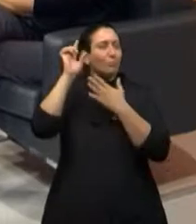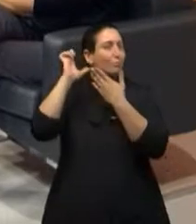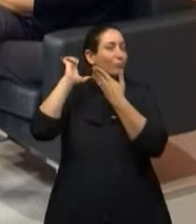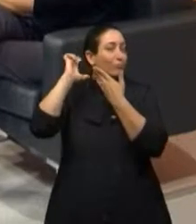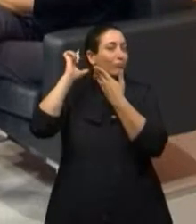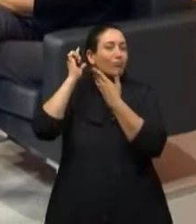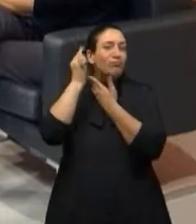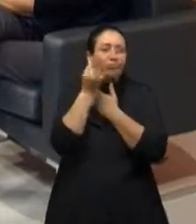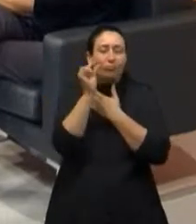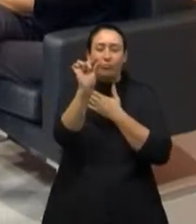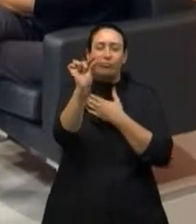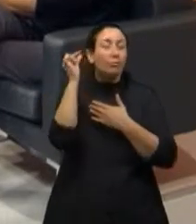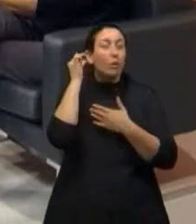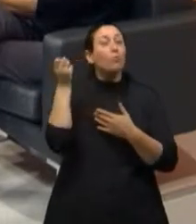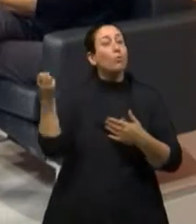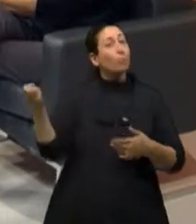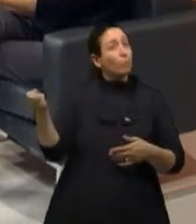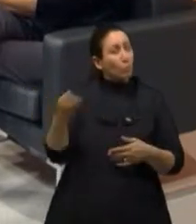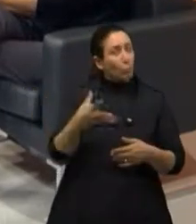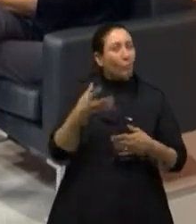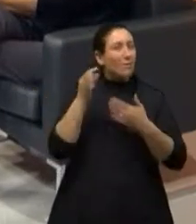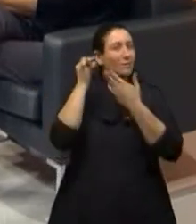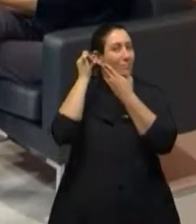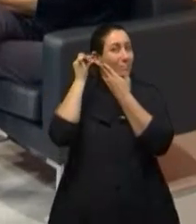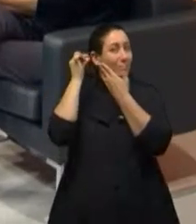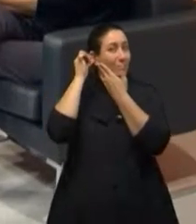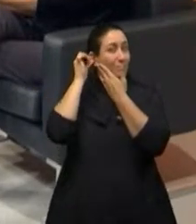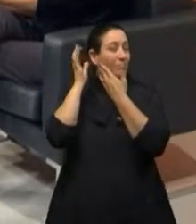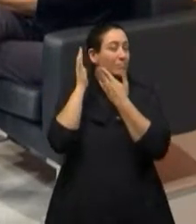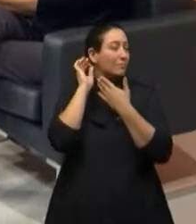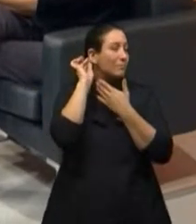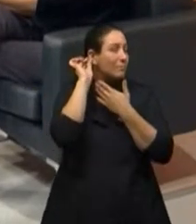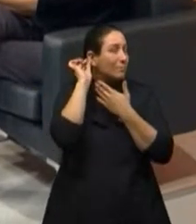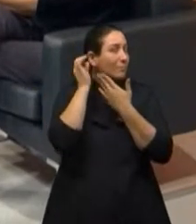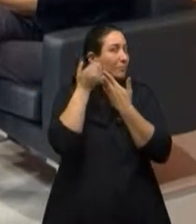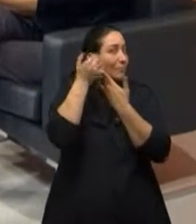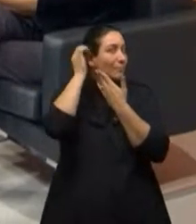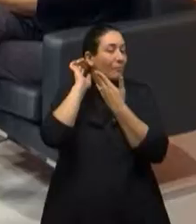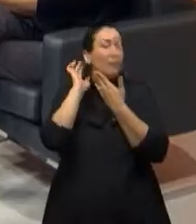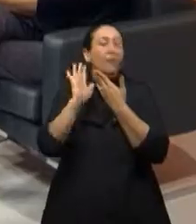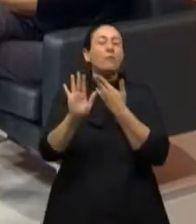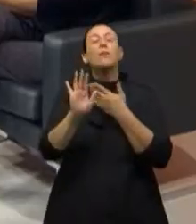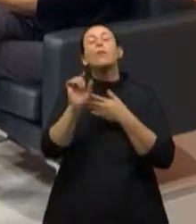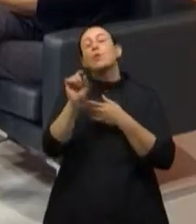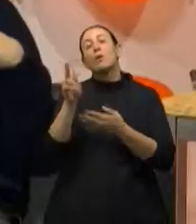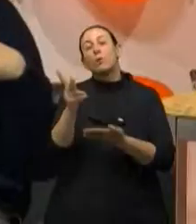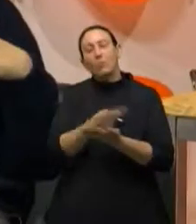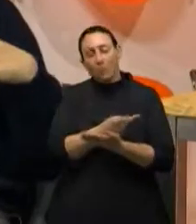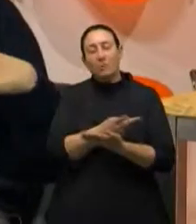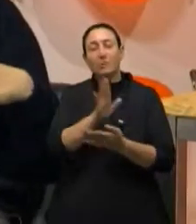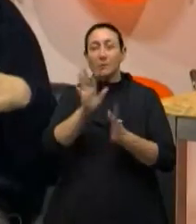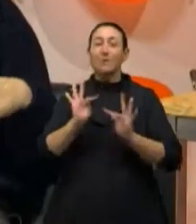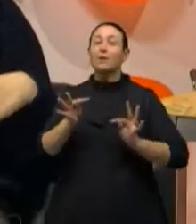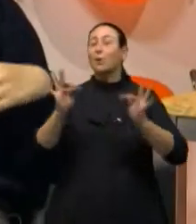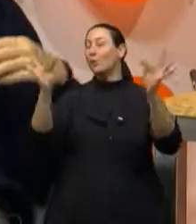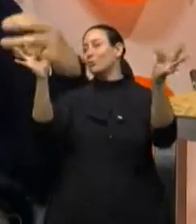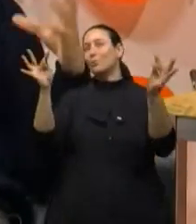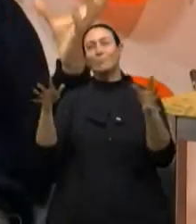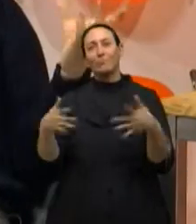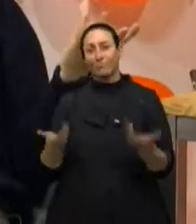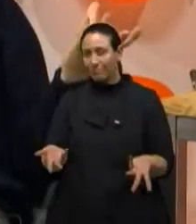Isabel e agora saiu de novo da orelha tá Uhum a a questão da tecnologia da tecnologia